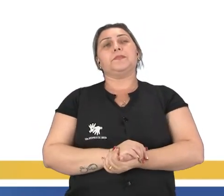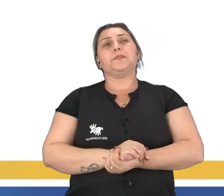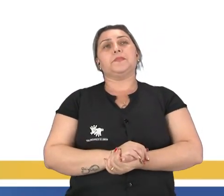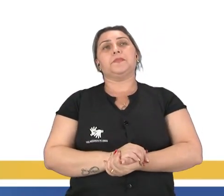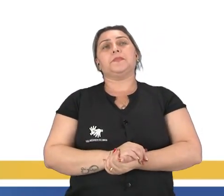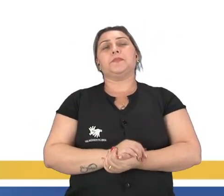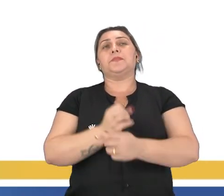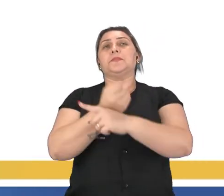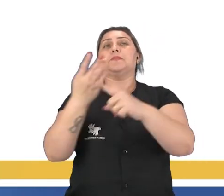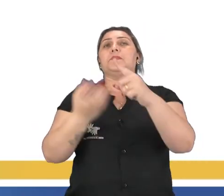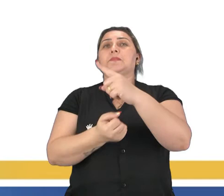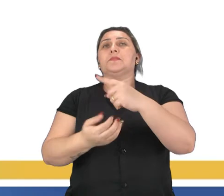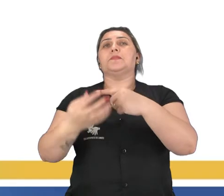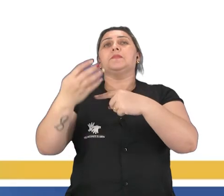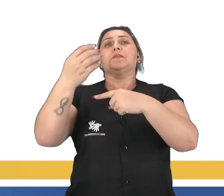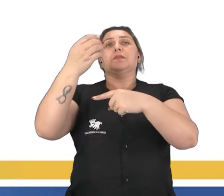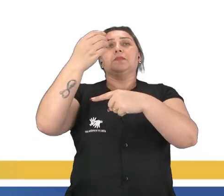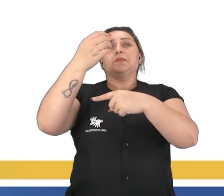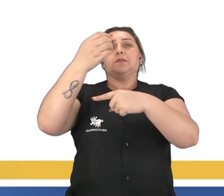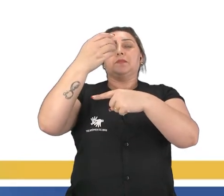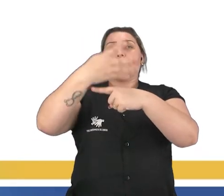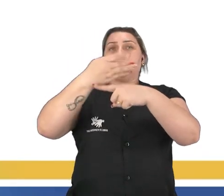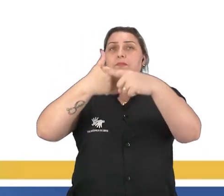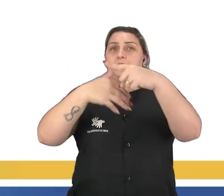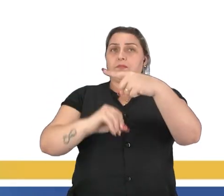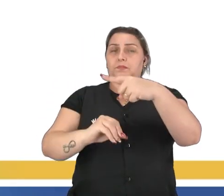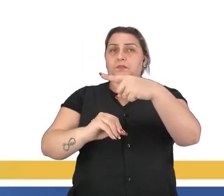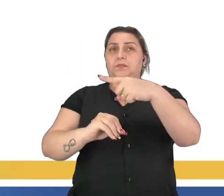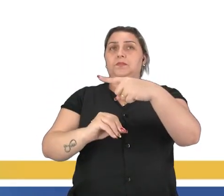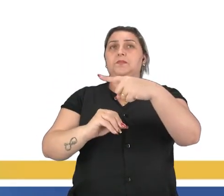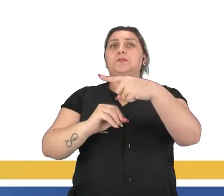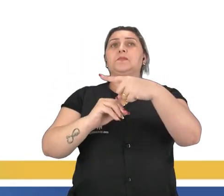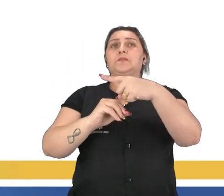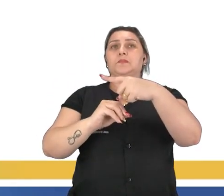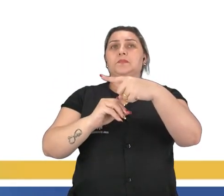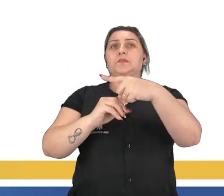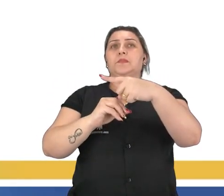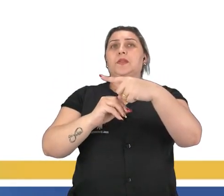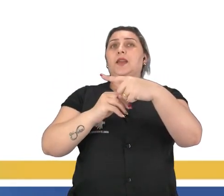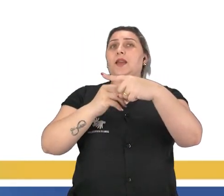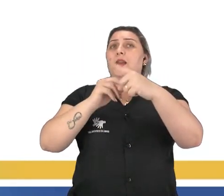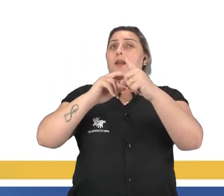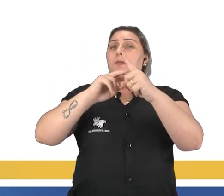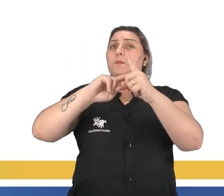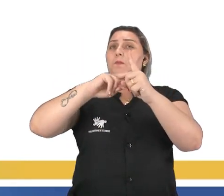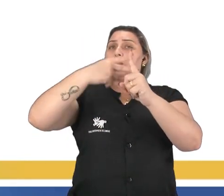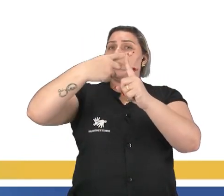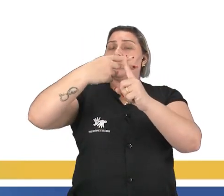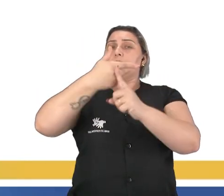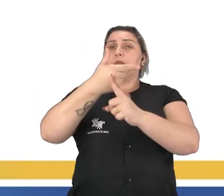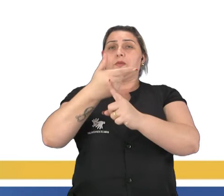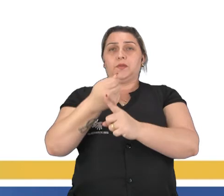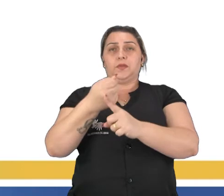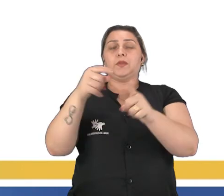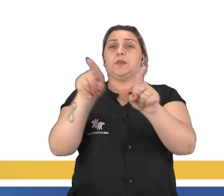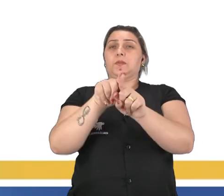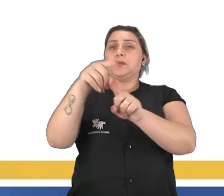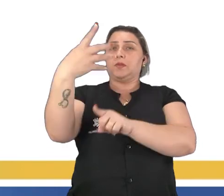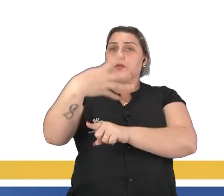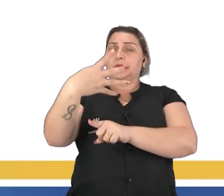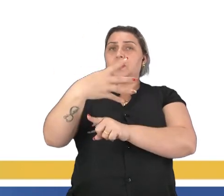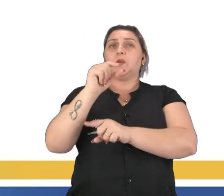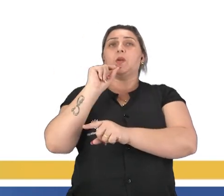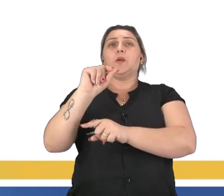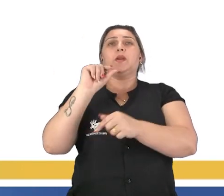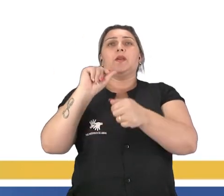Determinando a fração equivalente a 4/10 e 1/4 com o denominador 20, que ele é múltiplo de 10 e também é múltiplo de 4. O